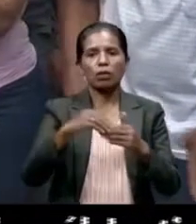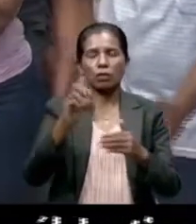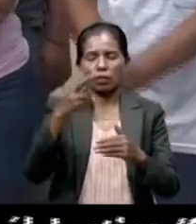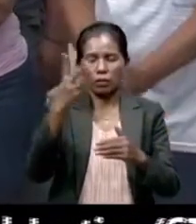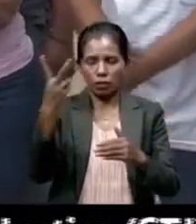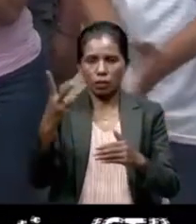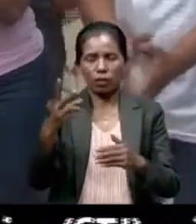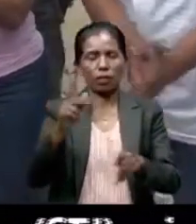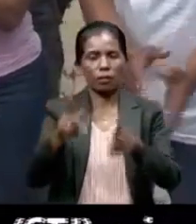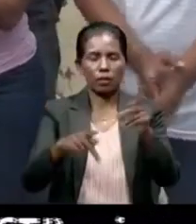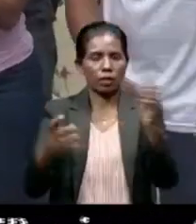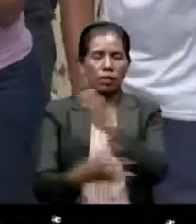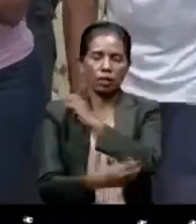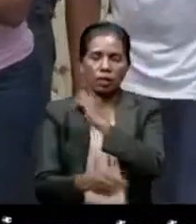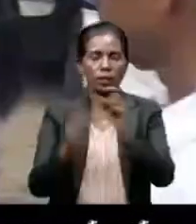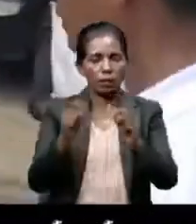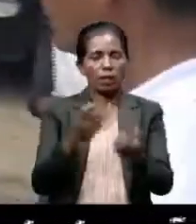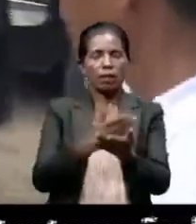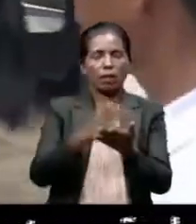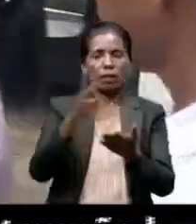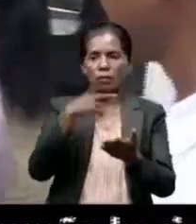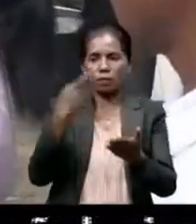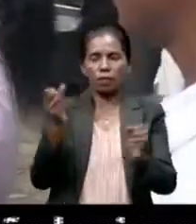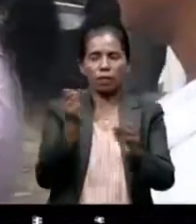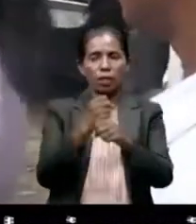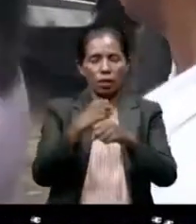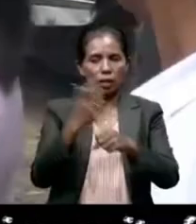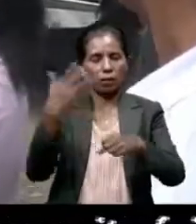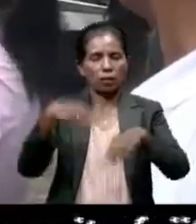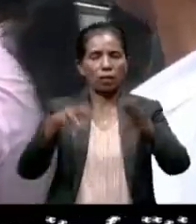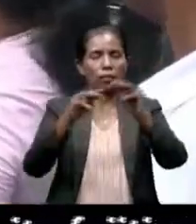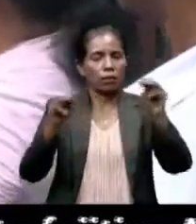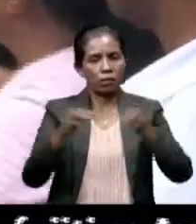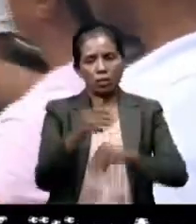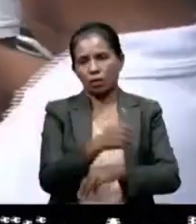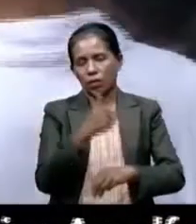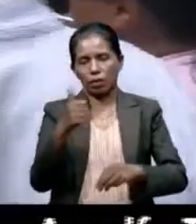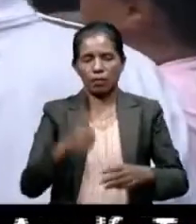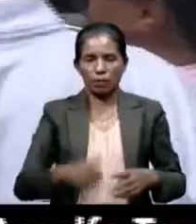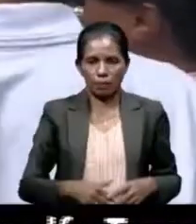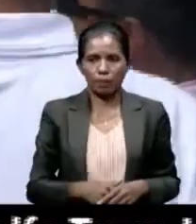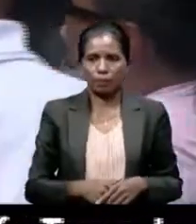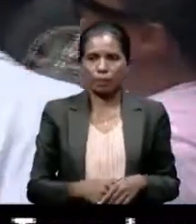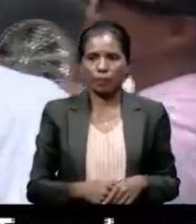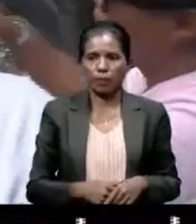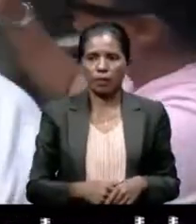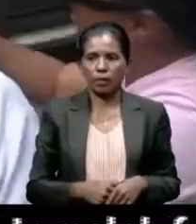asesu pa fos barato refere no direção ne se lança tam bazar barato ia municipio siraselu Tito Silva GMN.